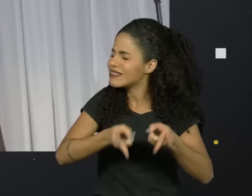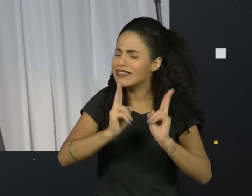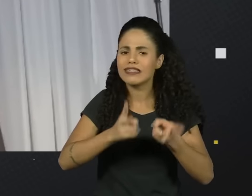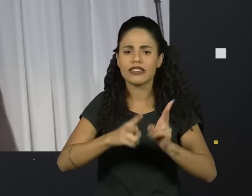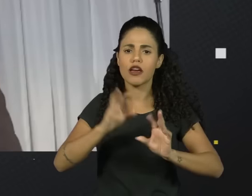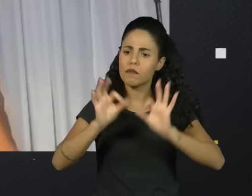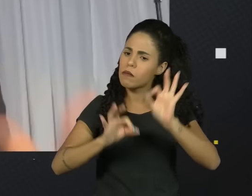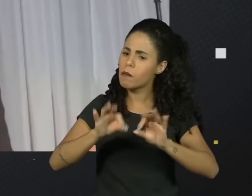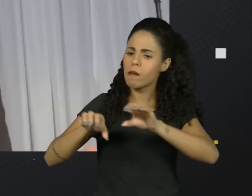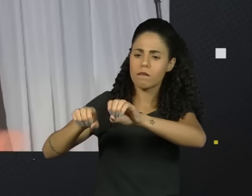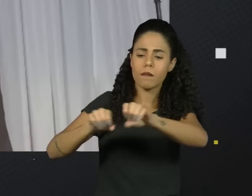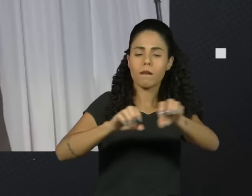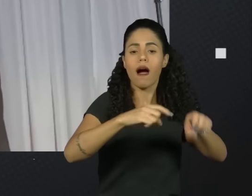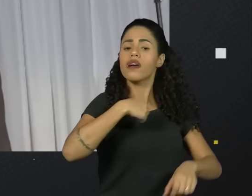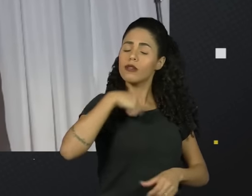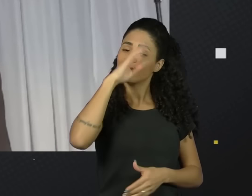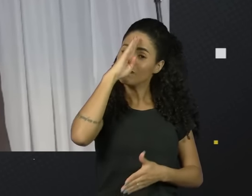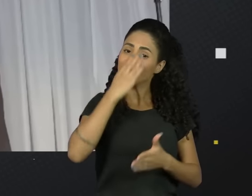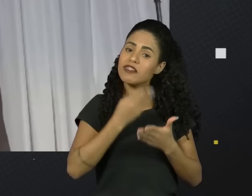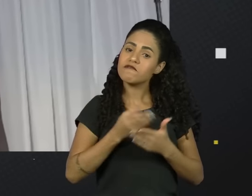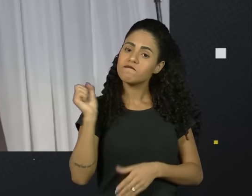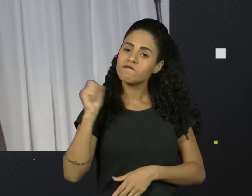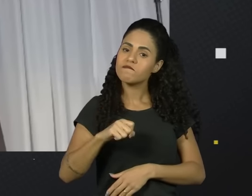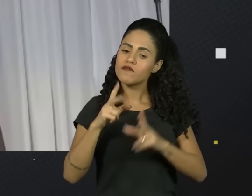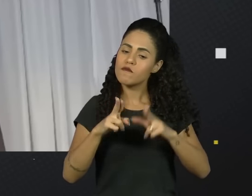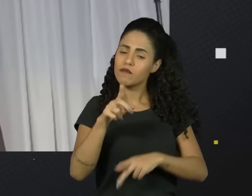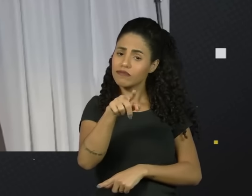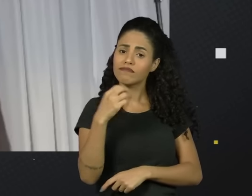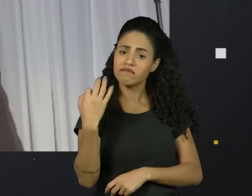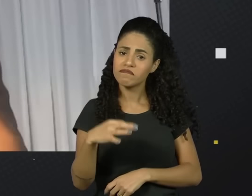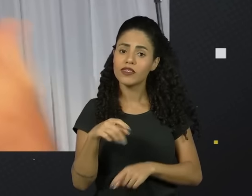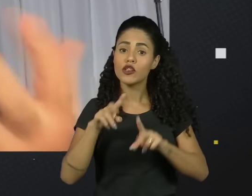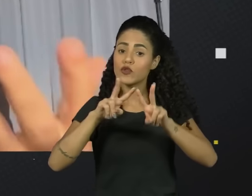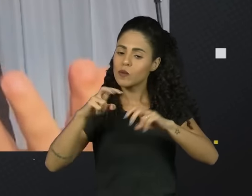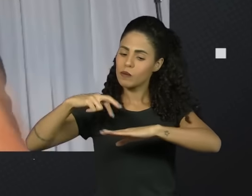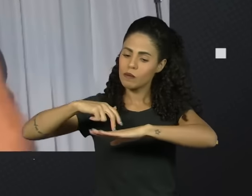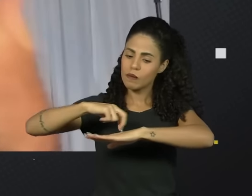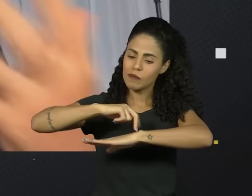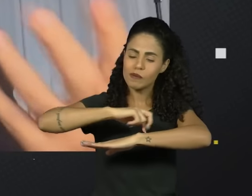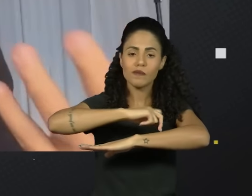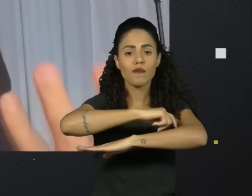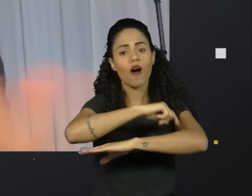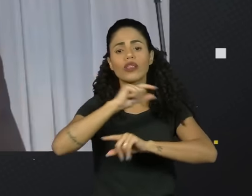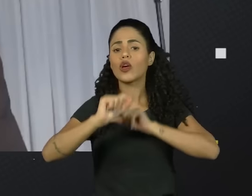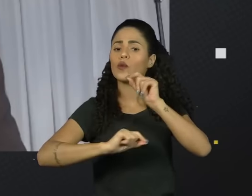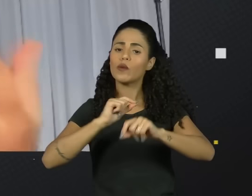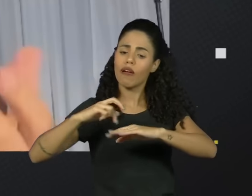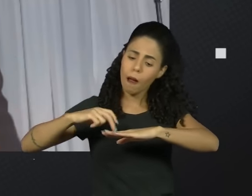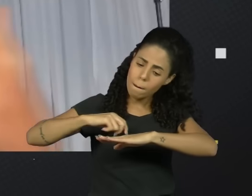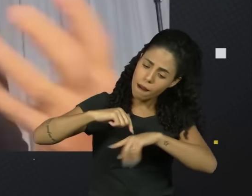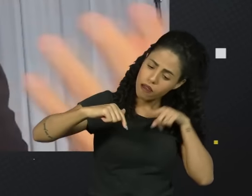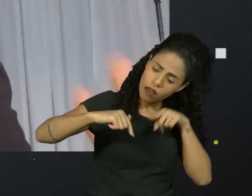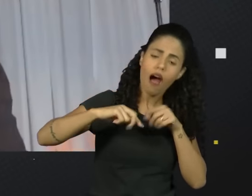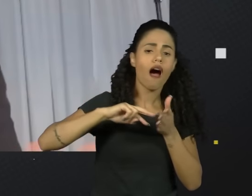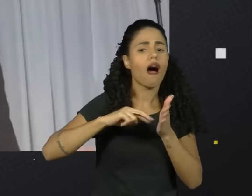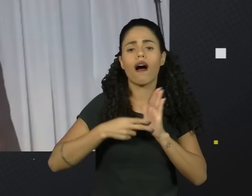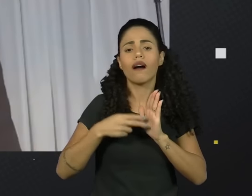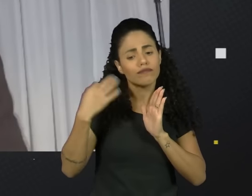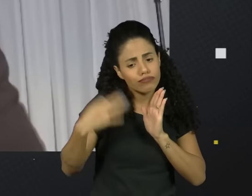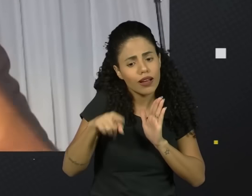molduras para você. E é o que eu acredito mesmo em relação à moda e o que a moda deve ser, né? Um